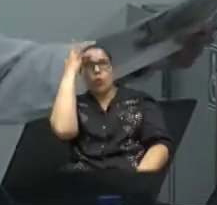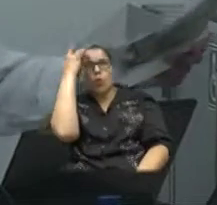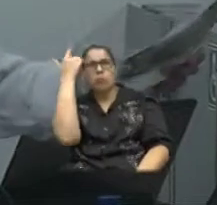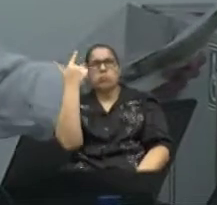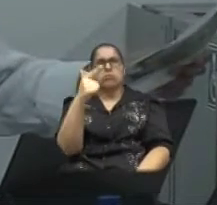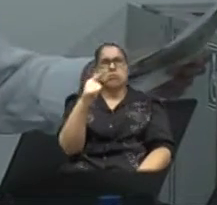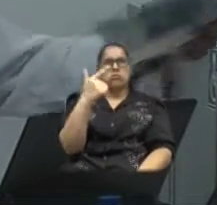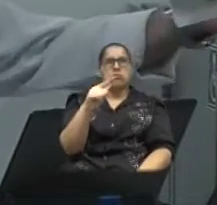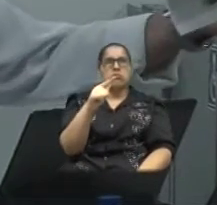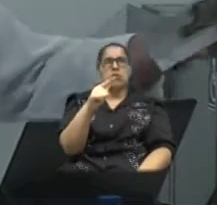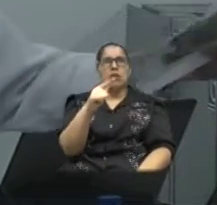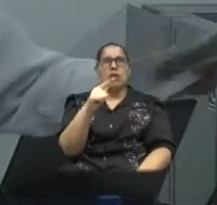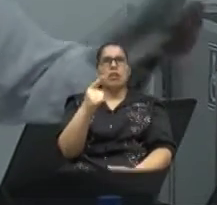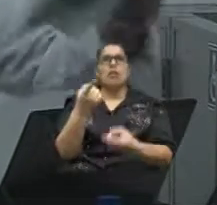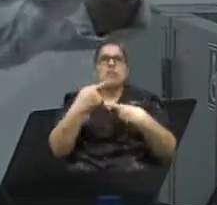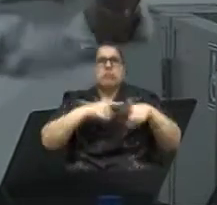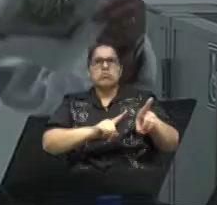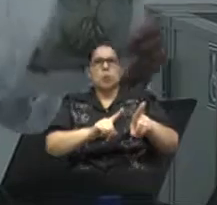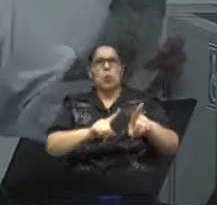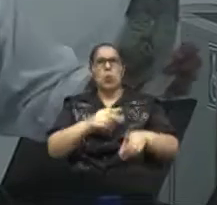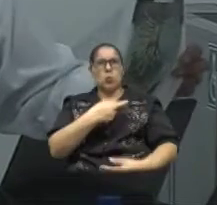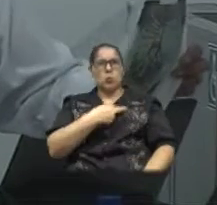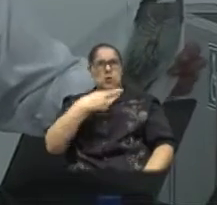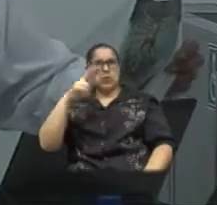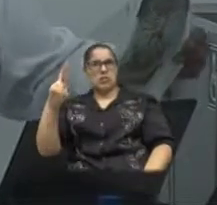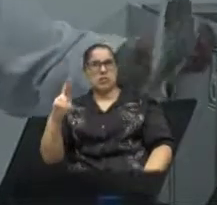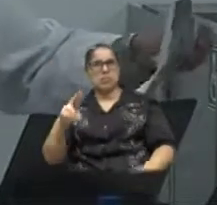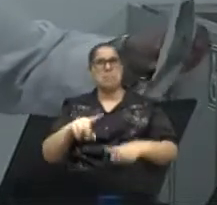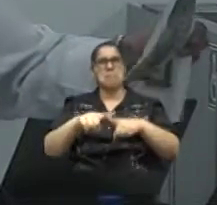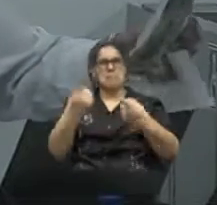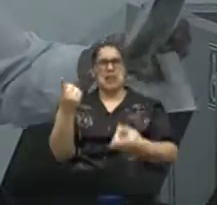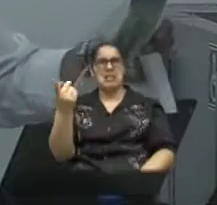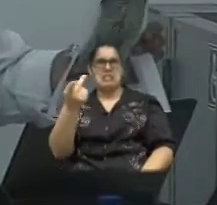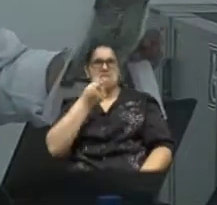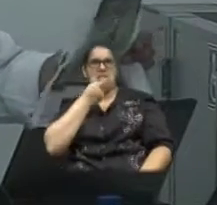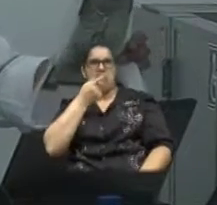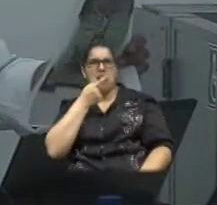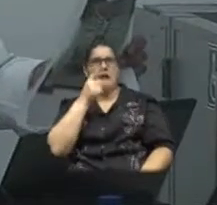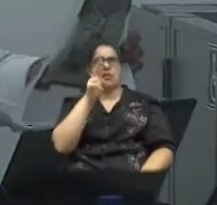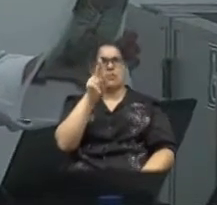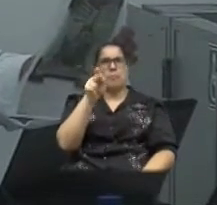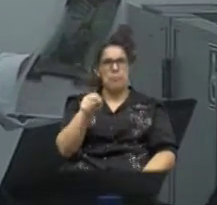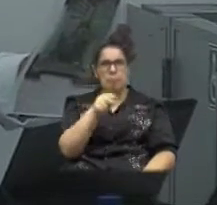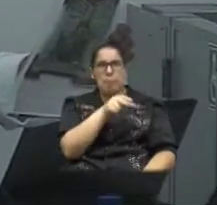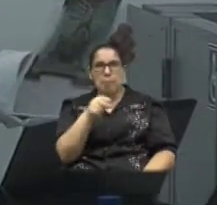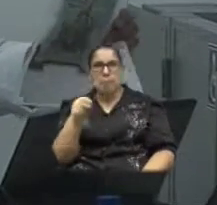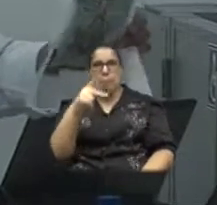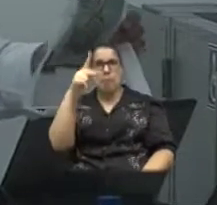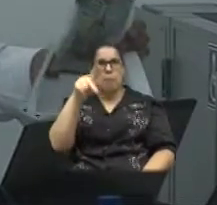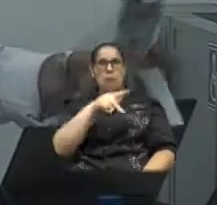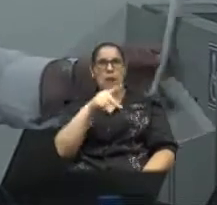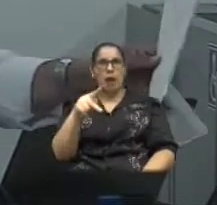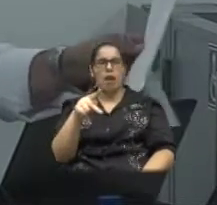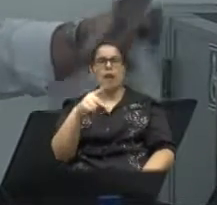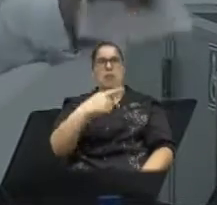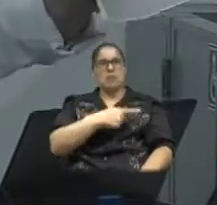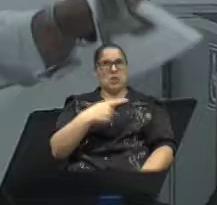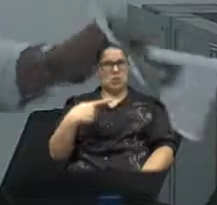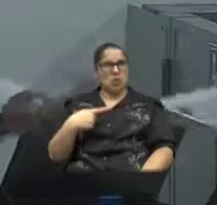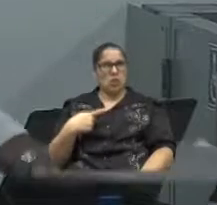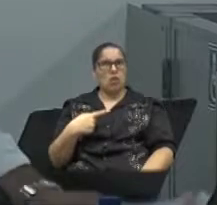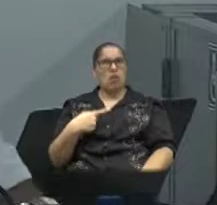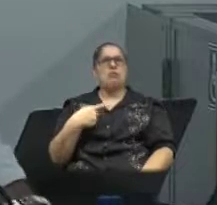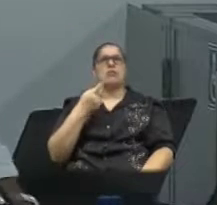Cadê? Cadê? Mas falar de pastores, falar de padres, isso falam. Isso falam. E